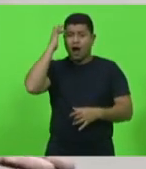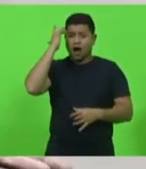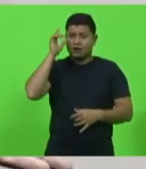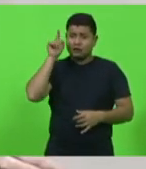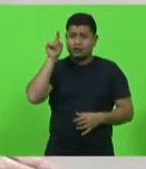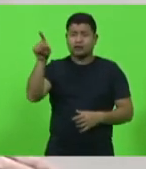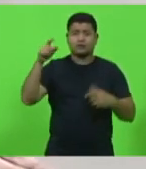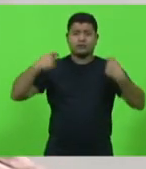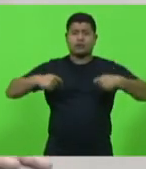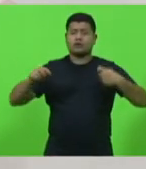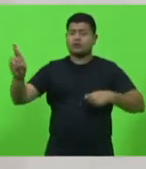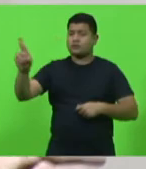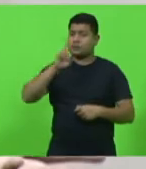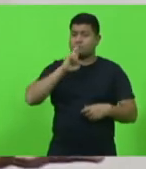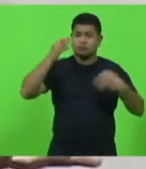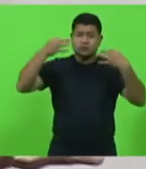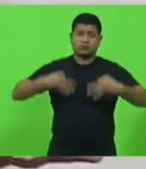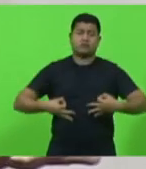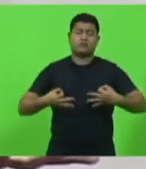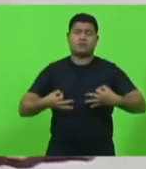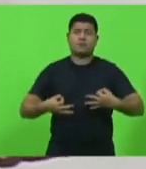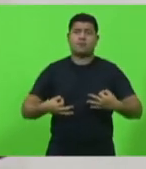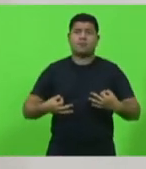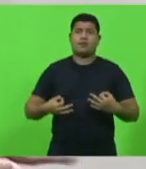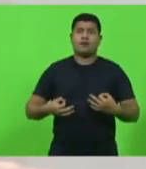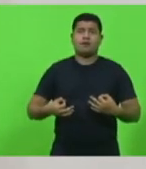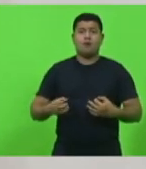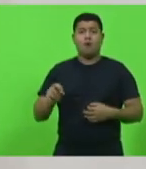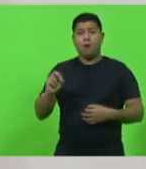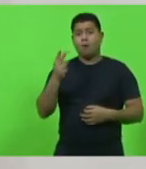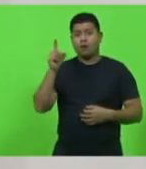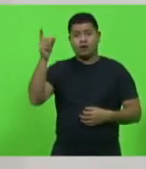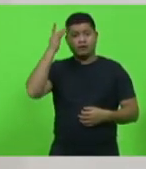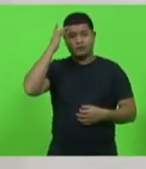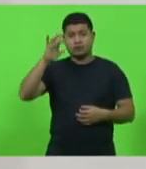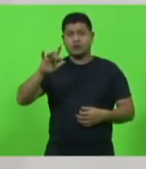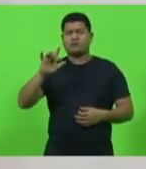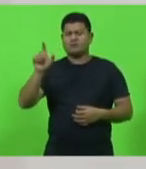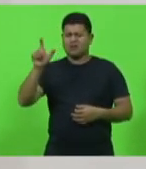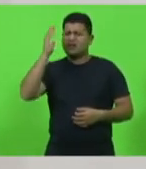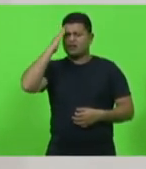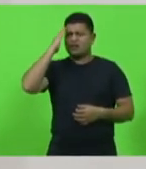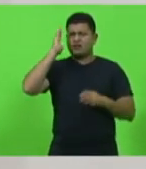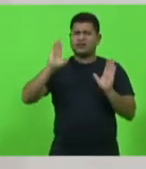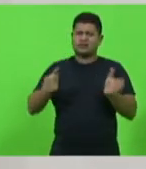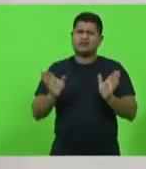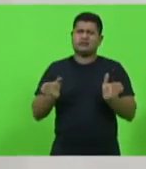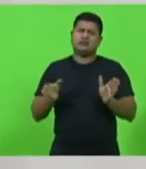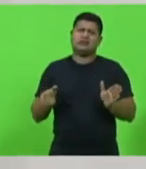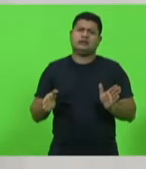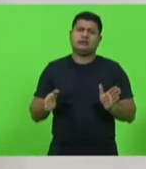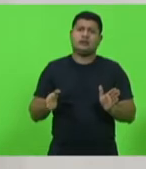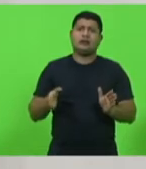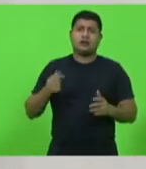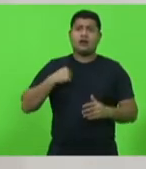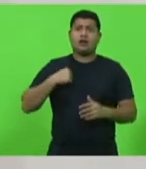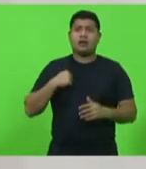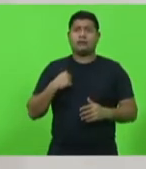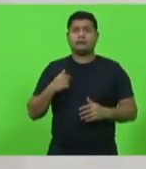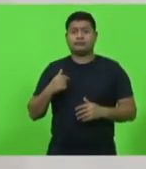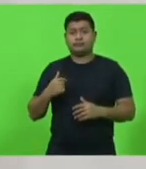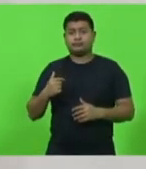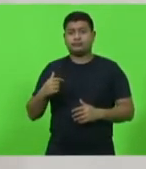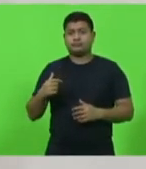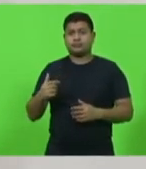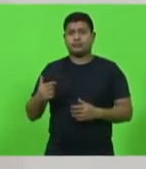dar uma resposta. Para mim, ou ele não sabe, mas sabe. Eu me dou ao trabalho. Quando eu pego